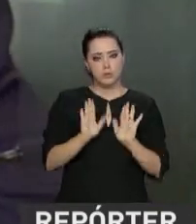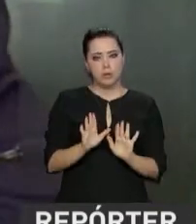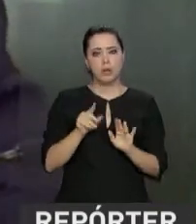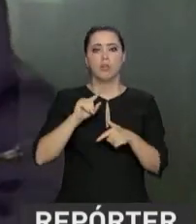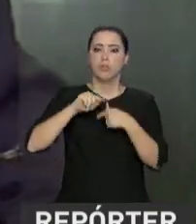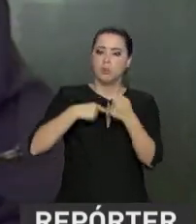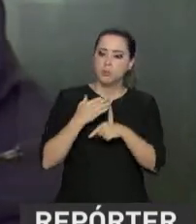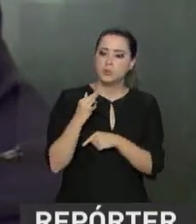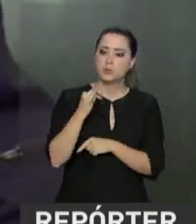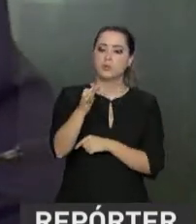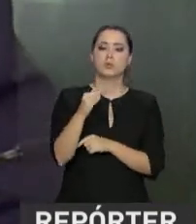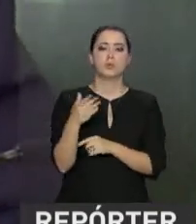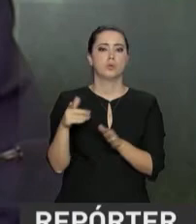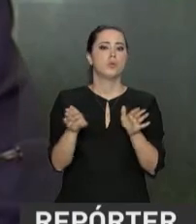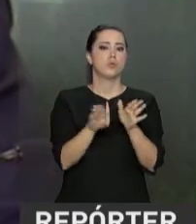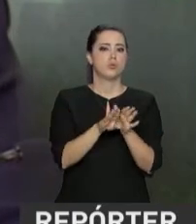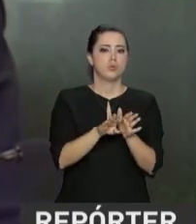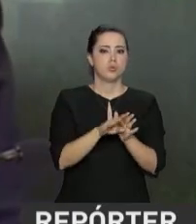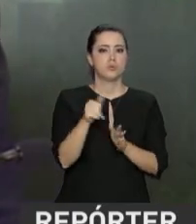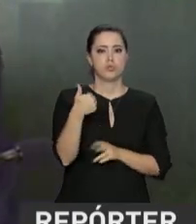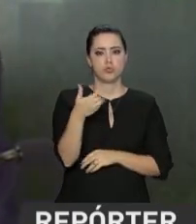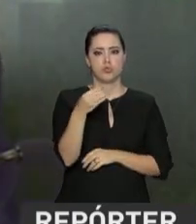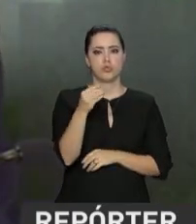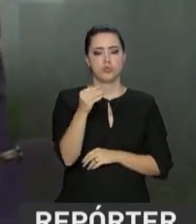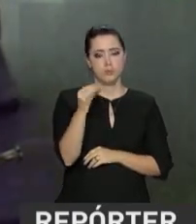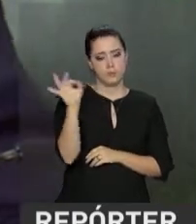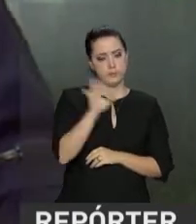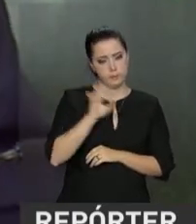condição de chegar rapidamente aos 100%